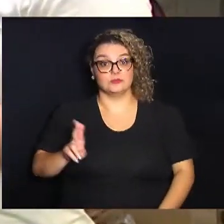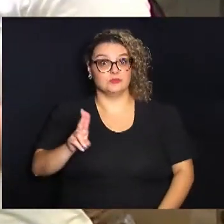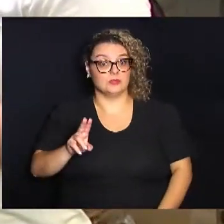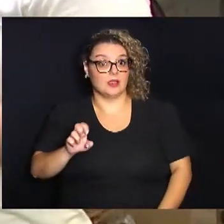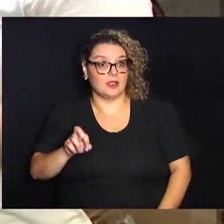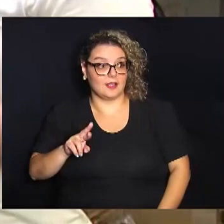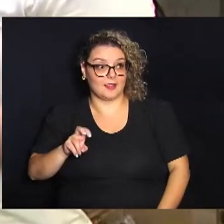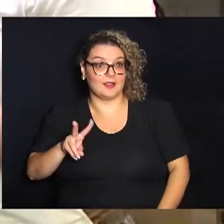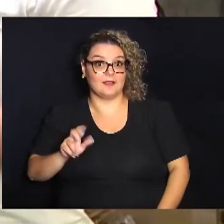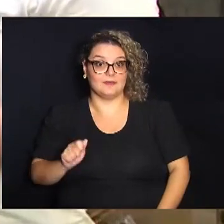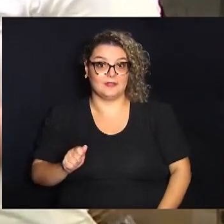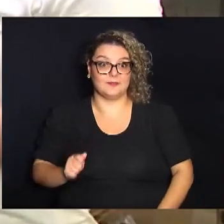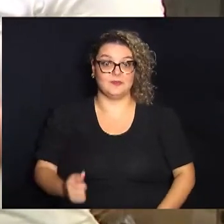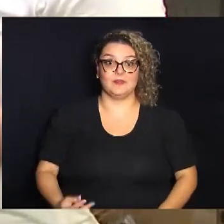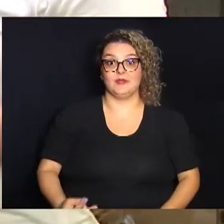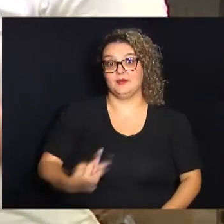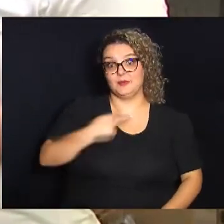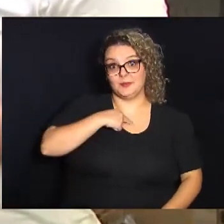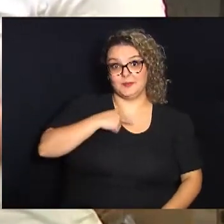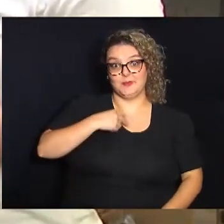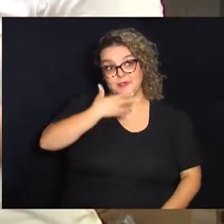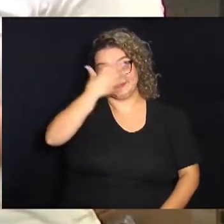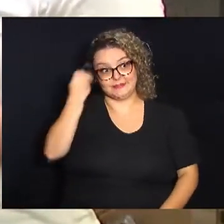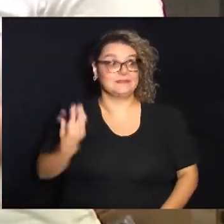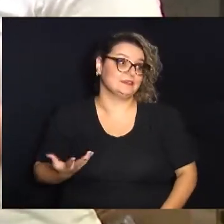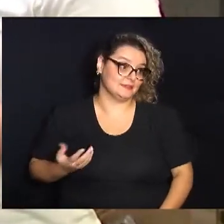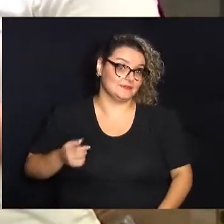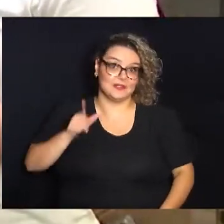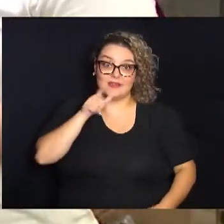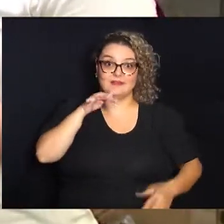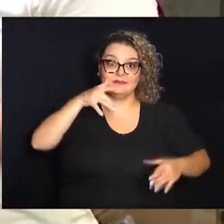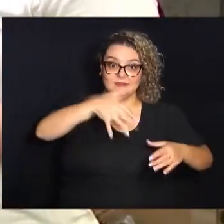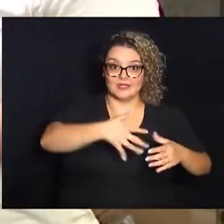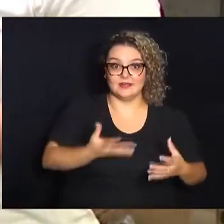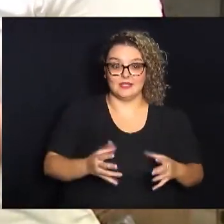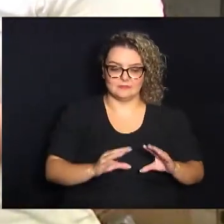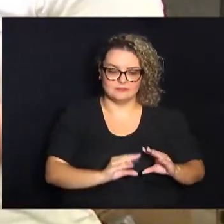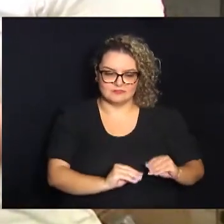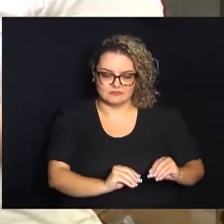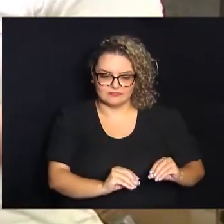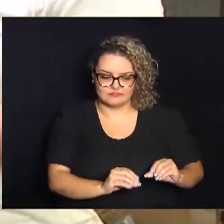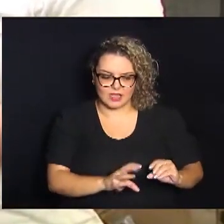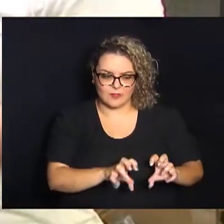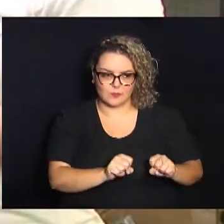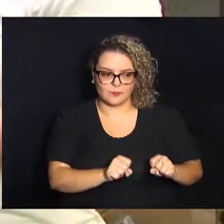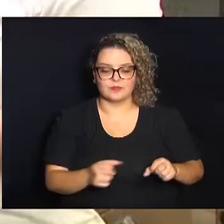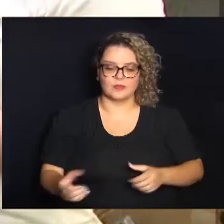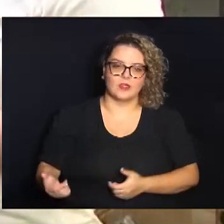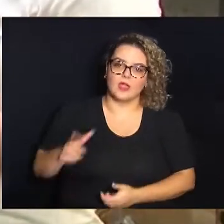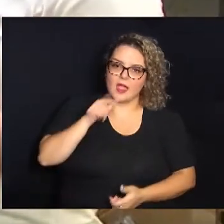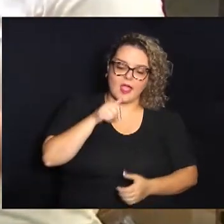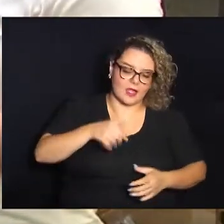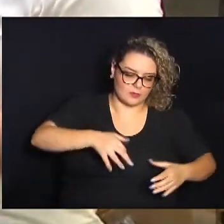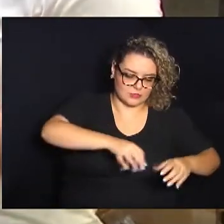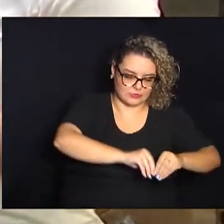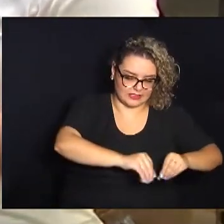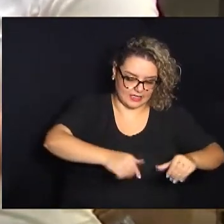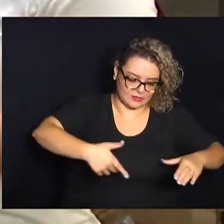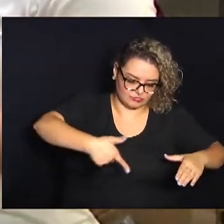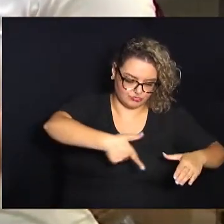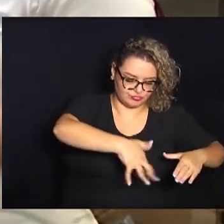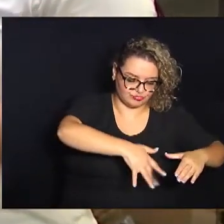gente não esquece de aguar, porque a gente vai estar olhando ali sempre. Opa, tá meio Sim. seco, tá meio molhado. E esse contato é muito saudável, né? Sim, muito